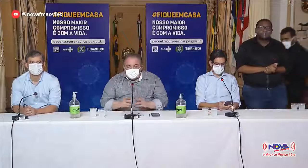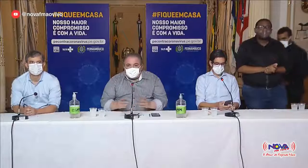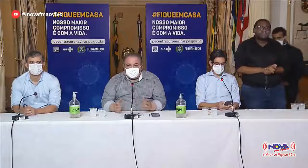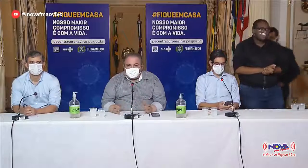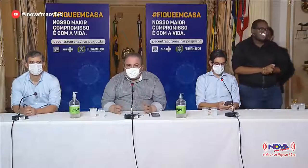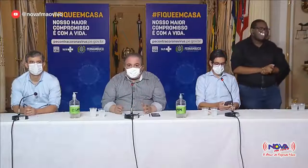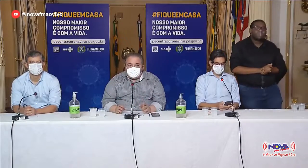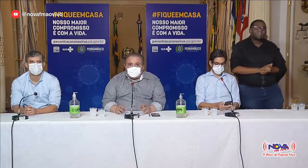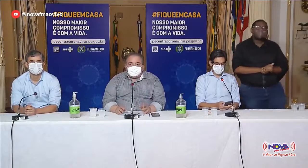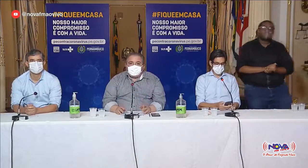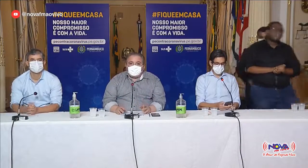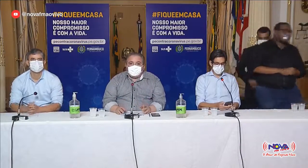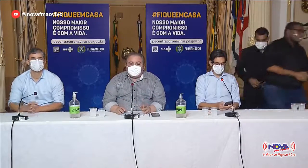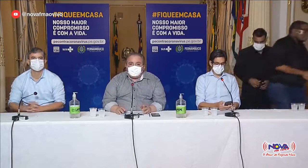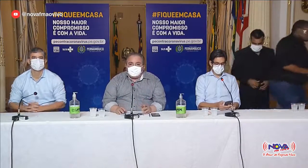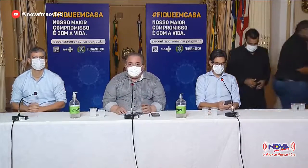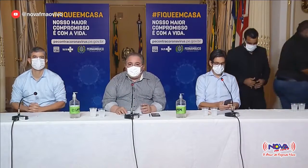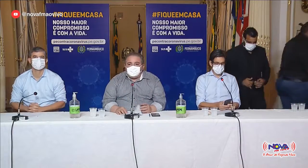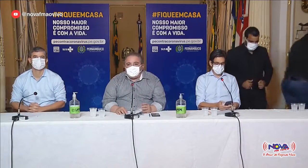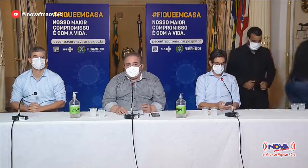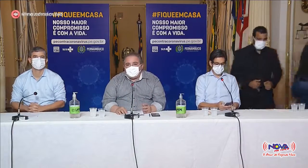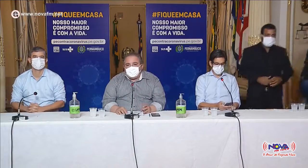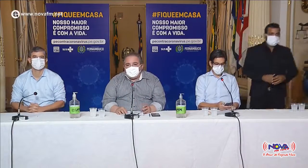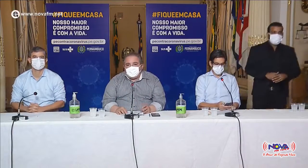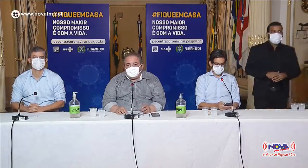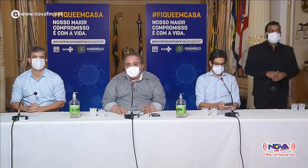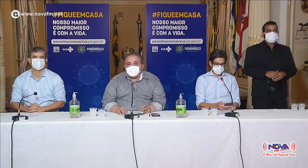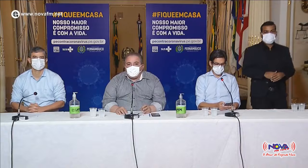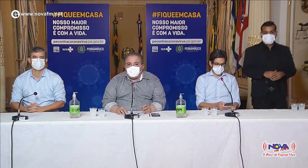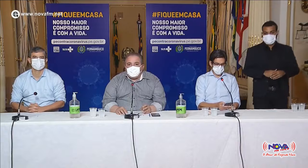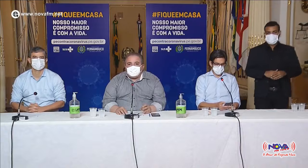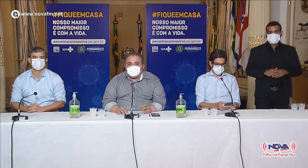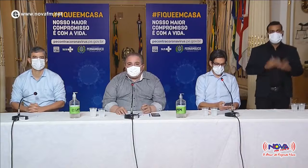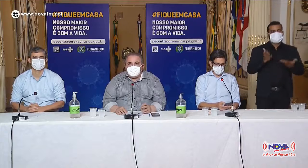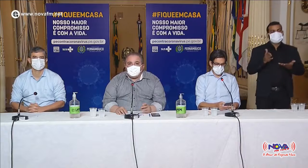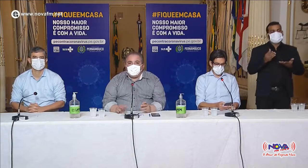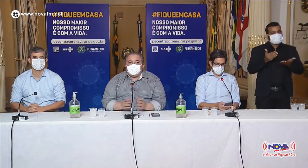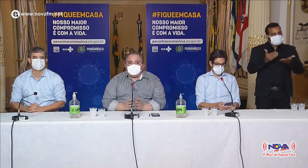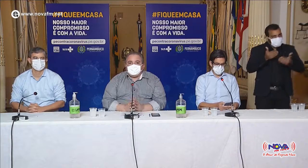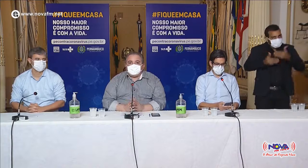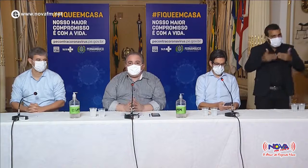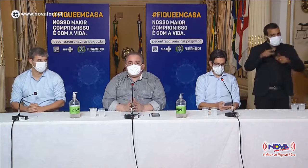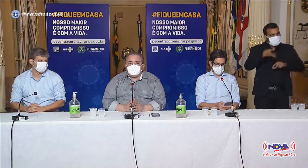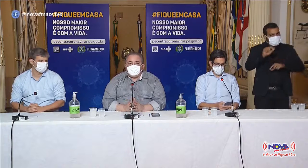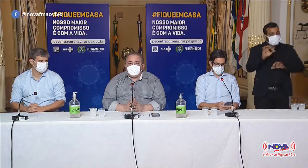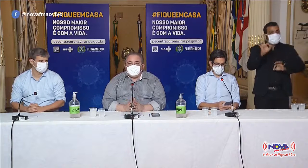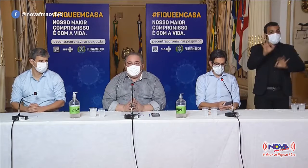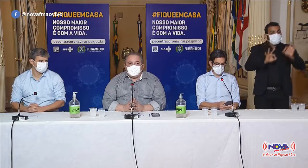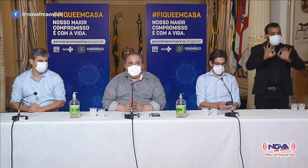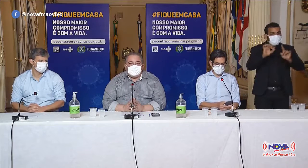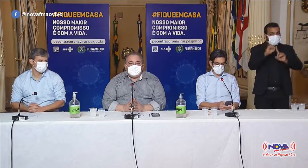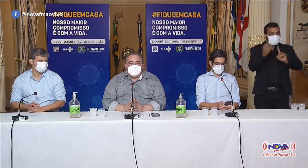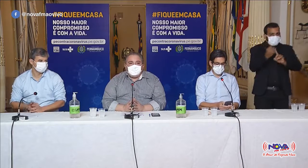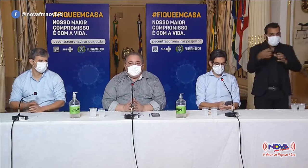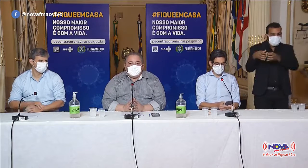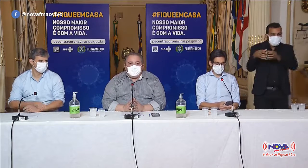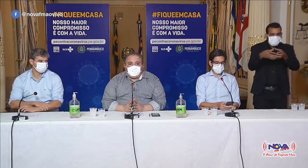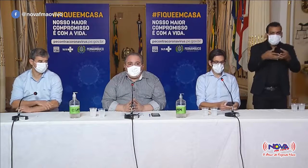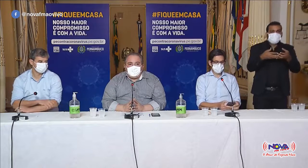nós estamos no processo de escolha da organização social que vai